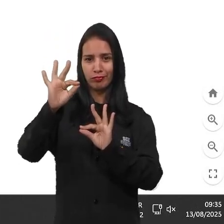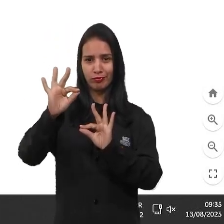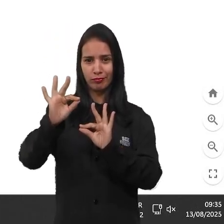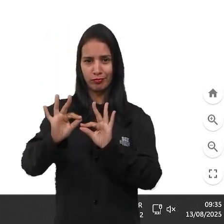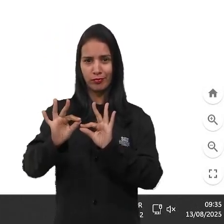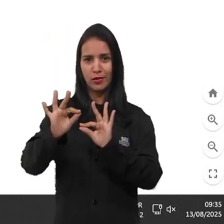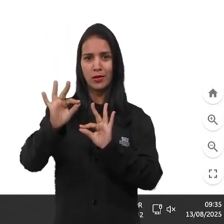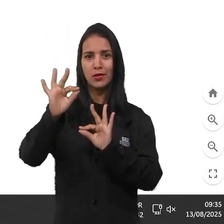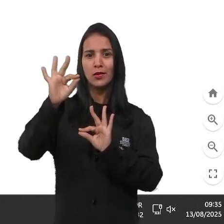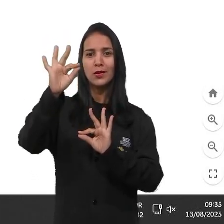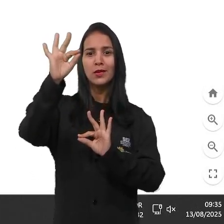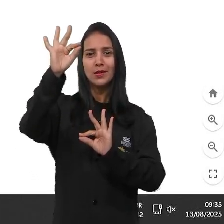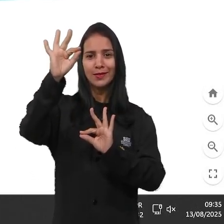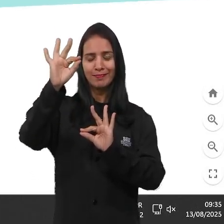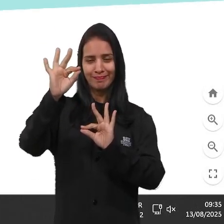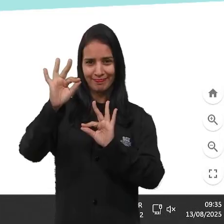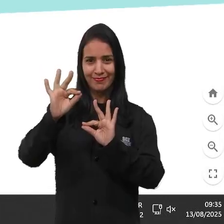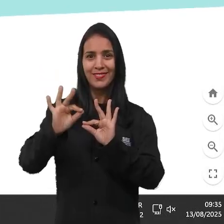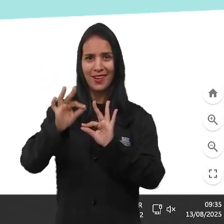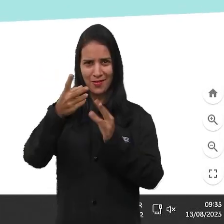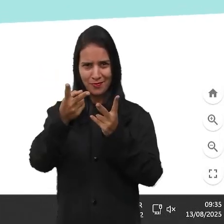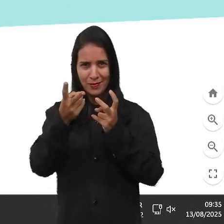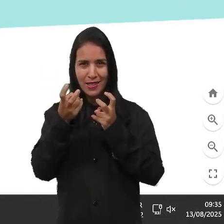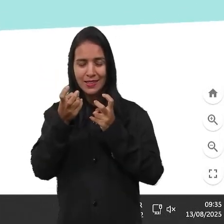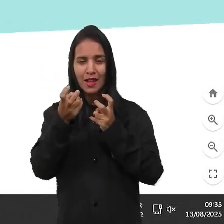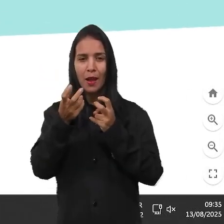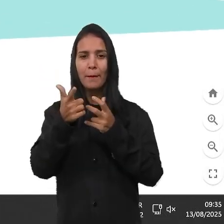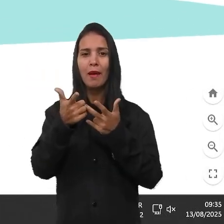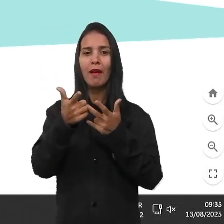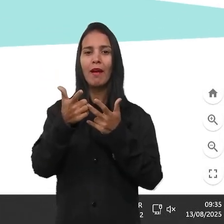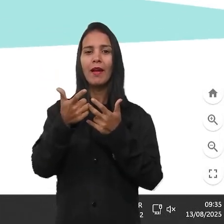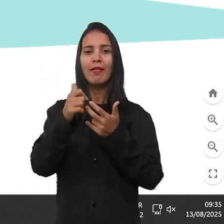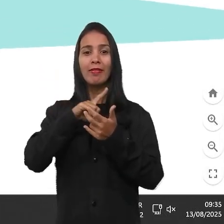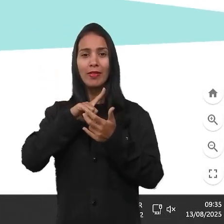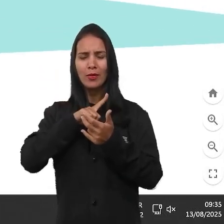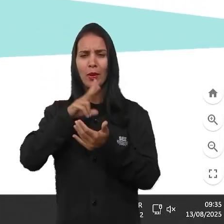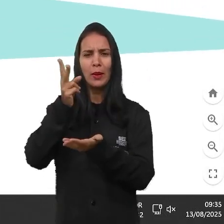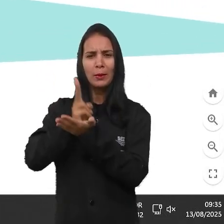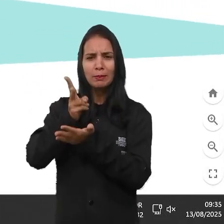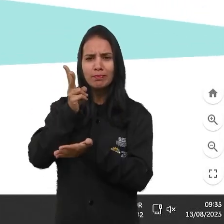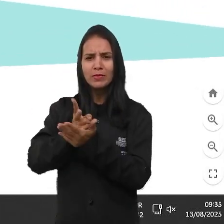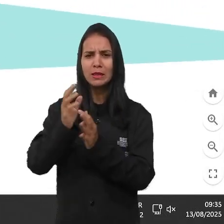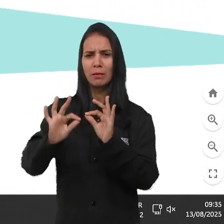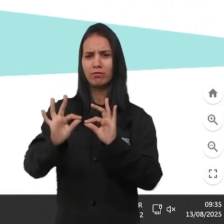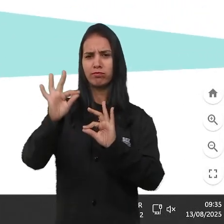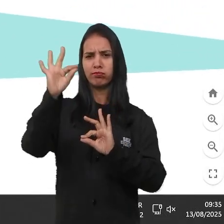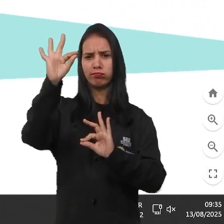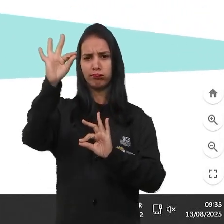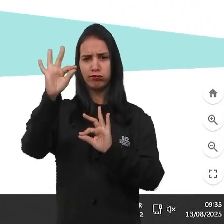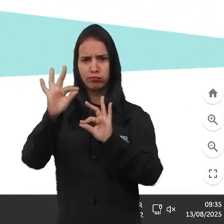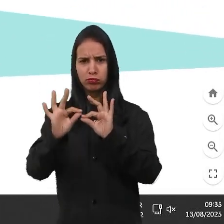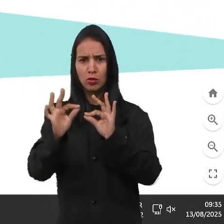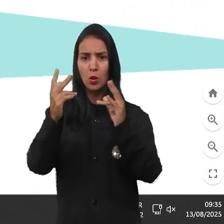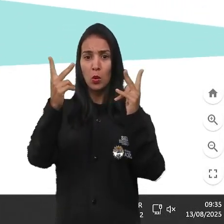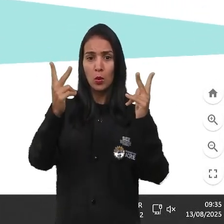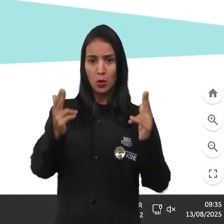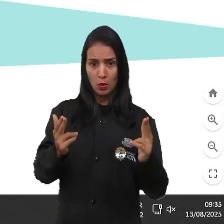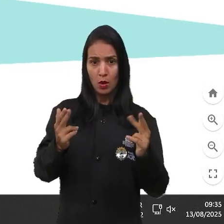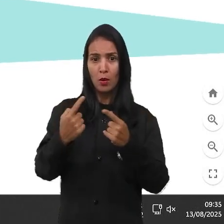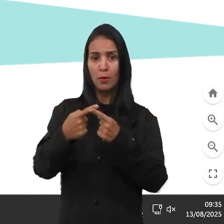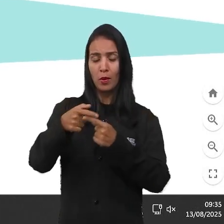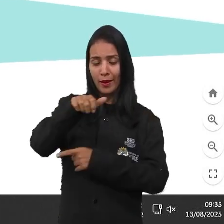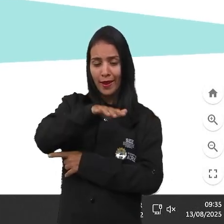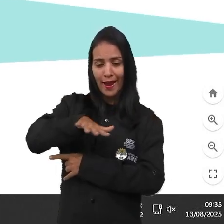desloco verticalmente o plano azul, eu tenho sempre a mesma altura para a mesma área